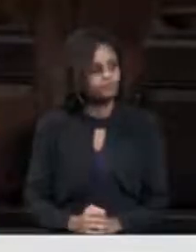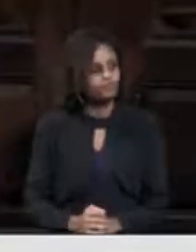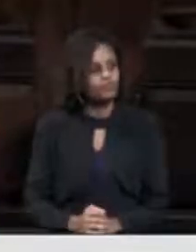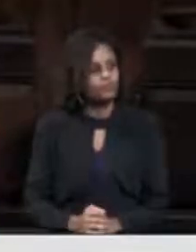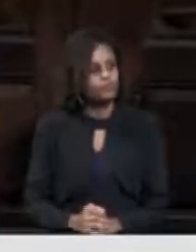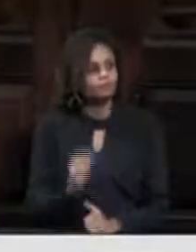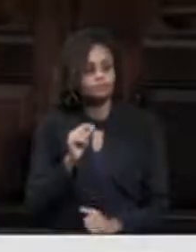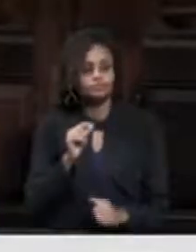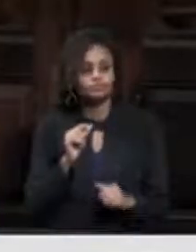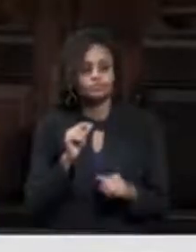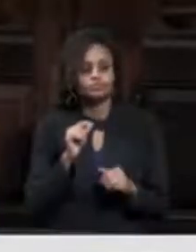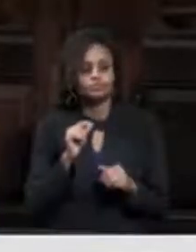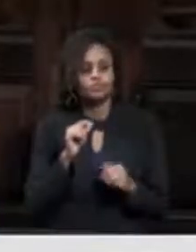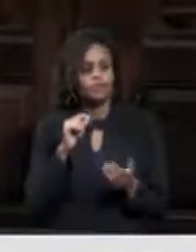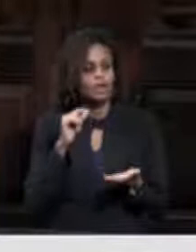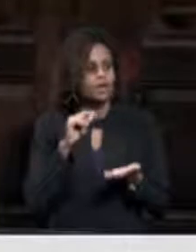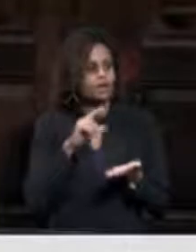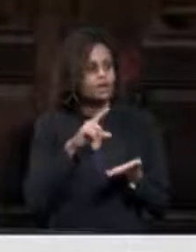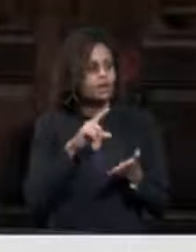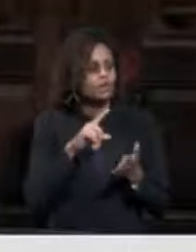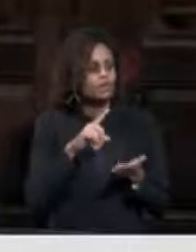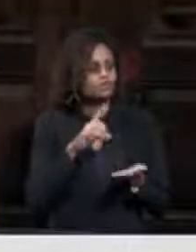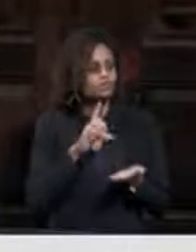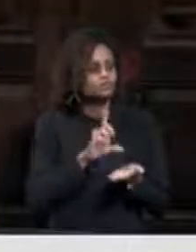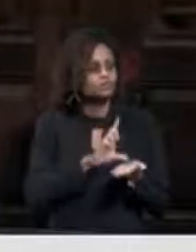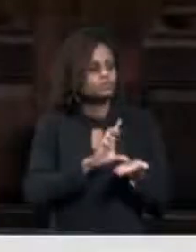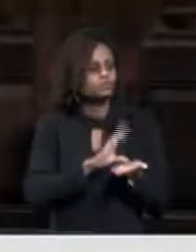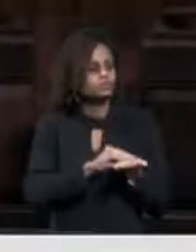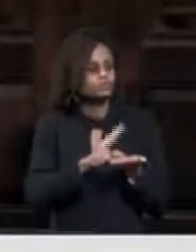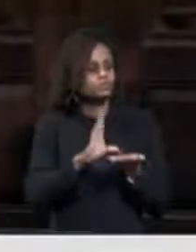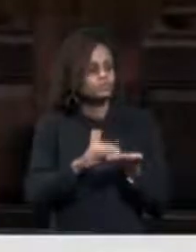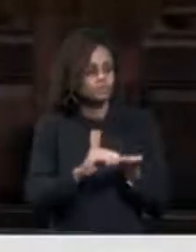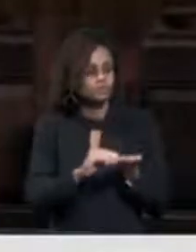O artigo 19 trata